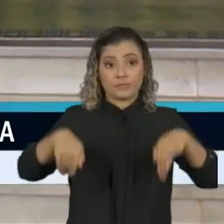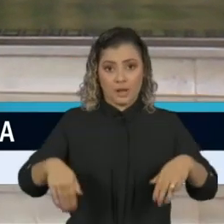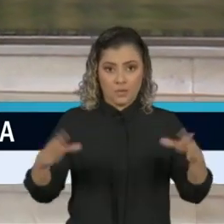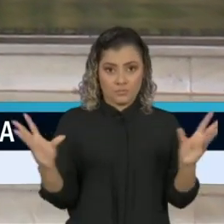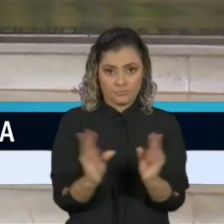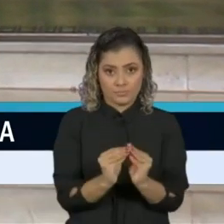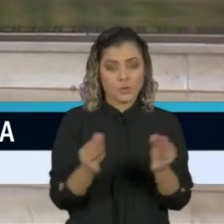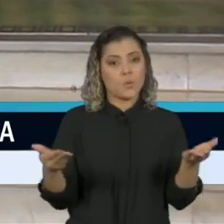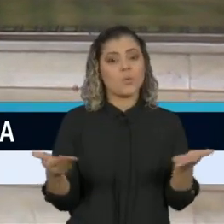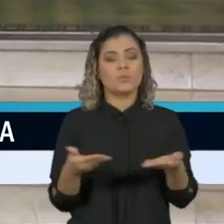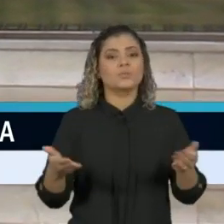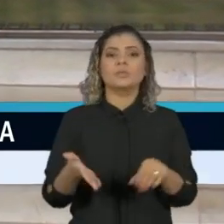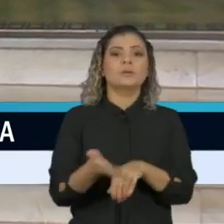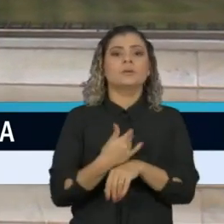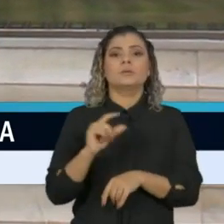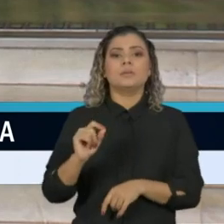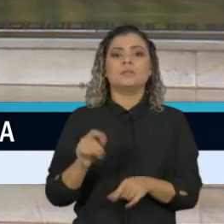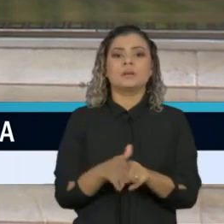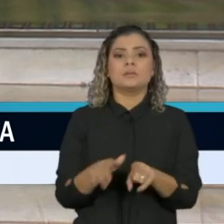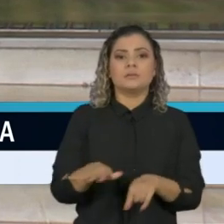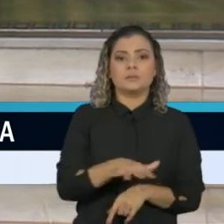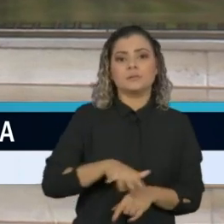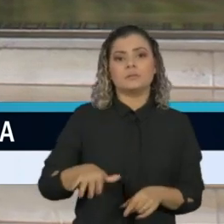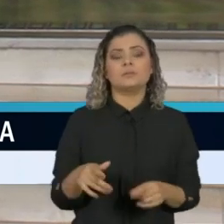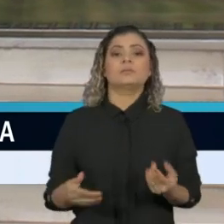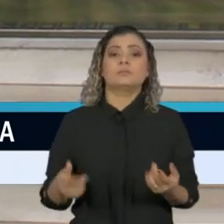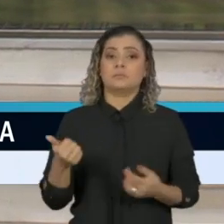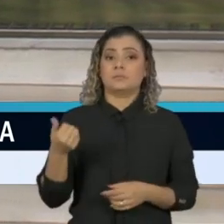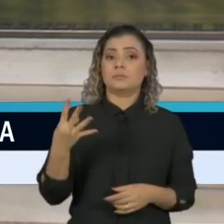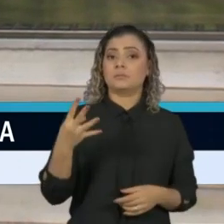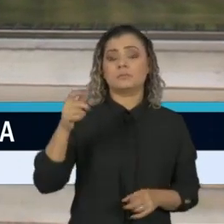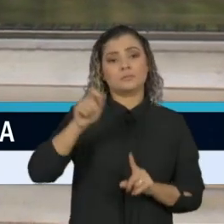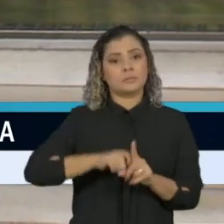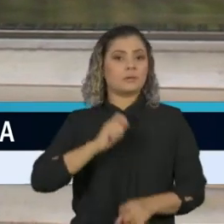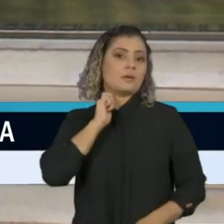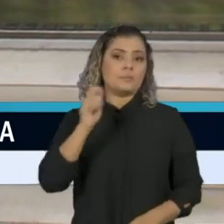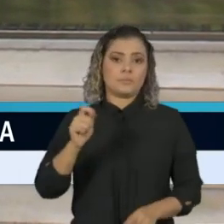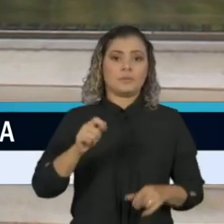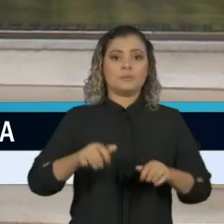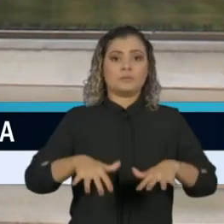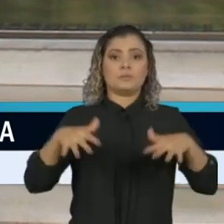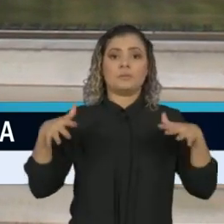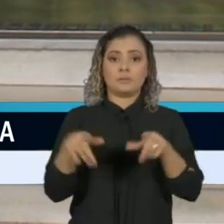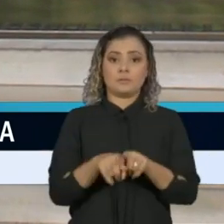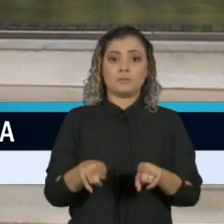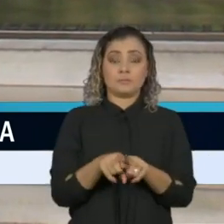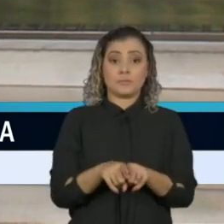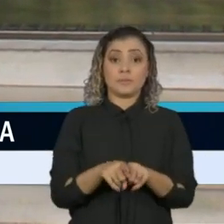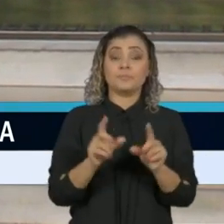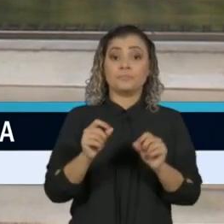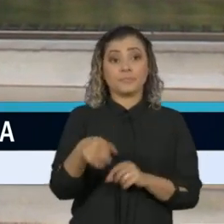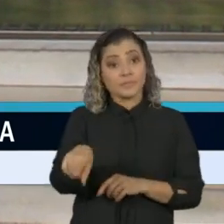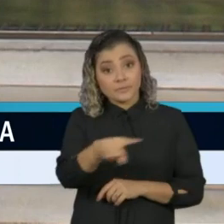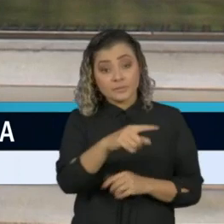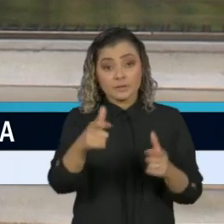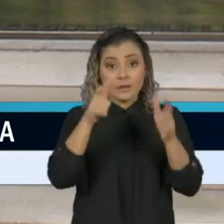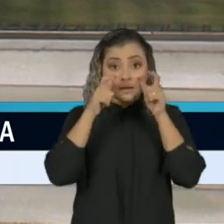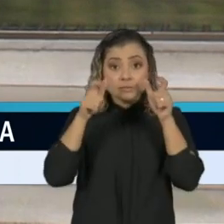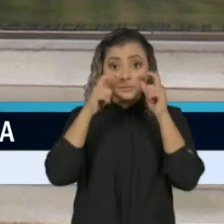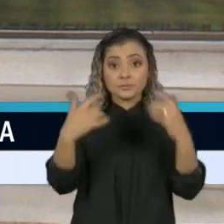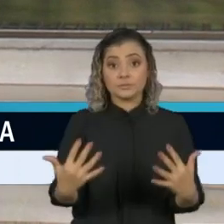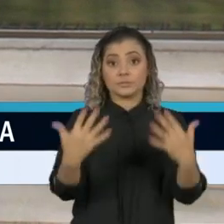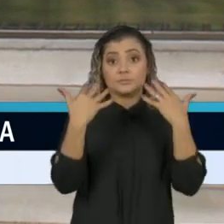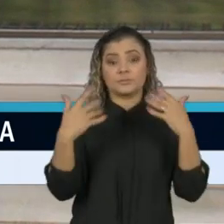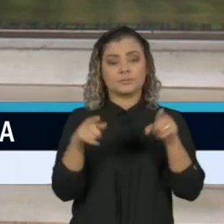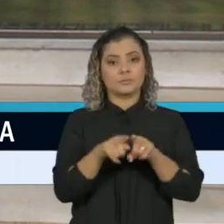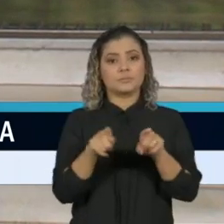nossa coletiva de hoje, dia 14 de abril, aqui no Palácio dos Bandeirantes, recomendar a você que está em casa, nos assistindo, nos